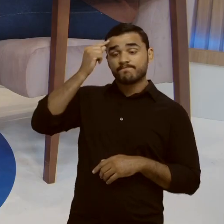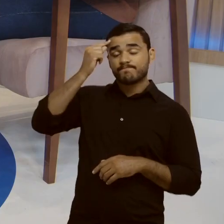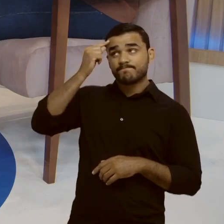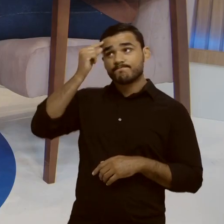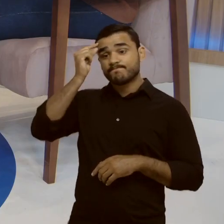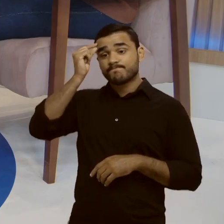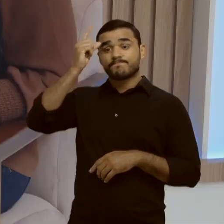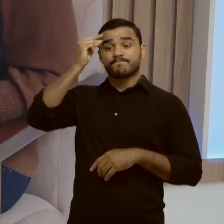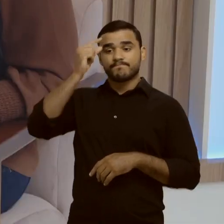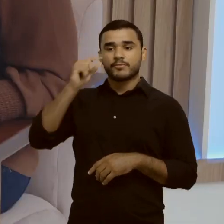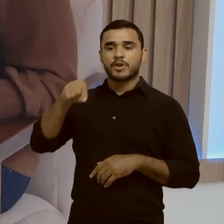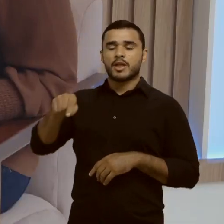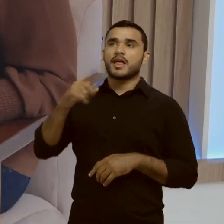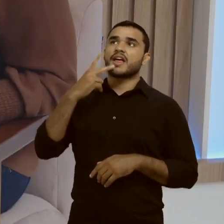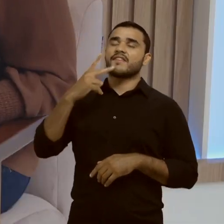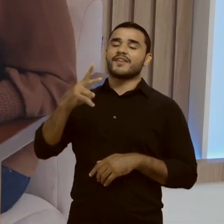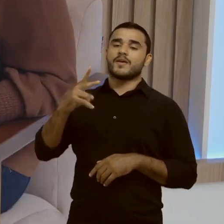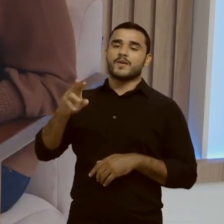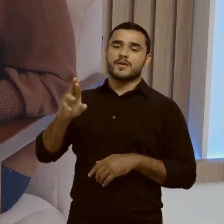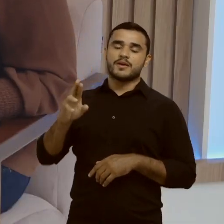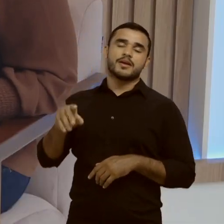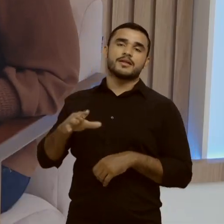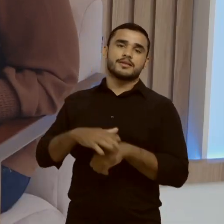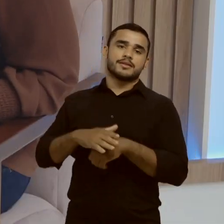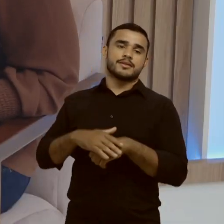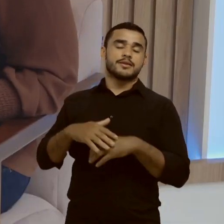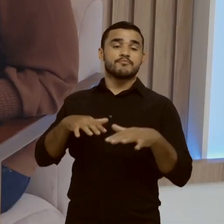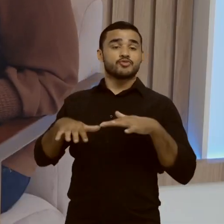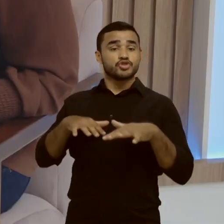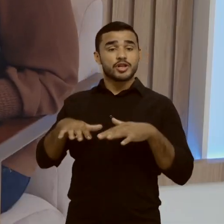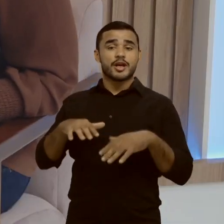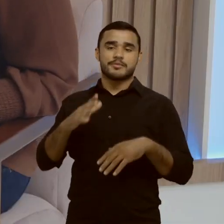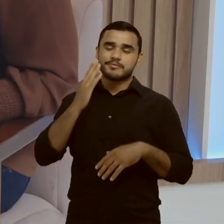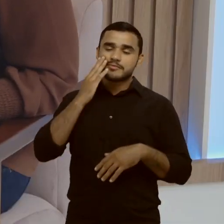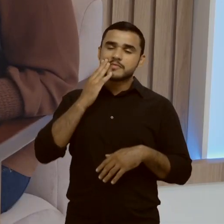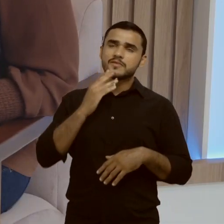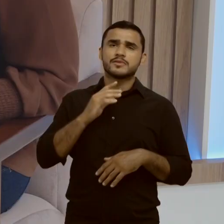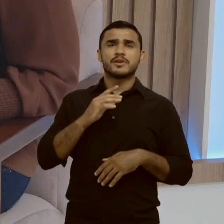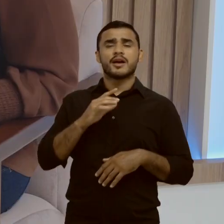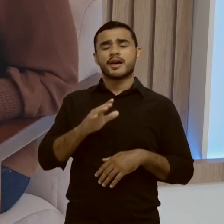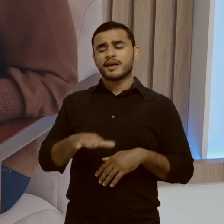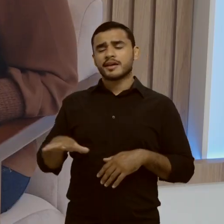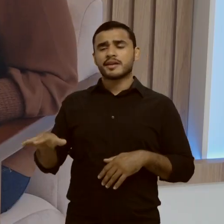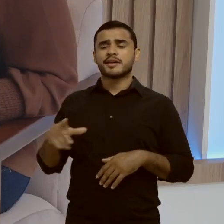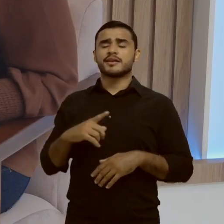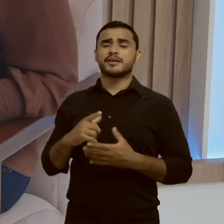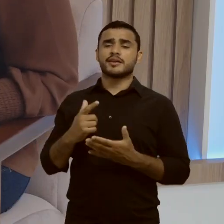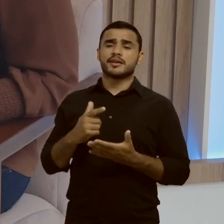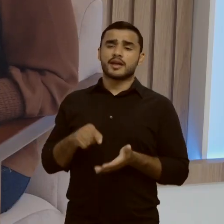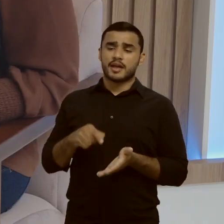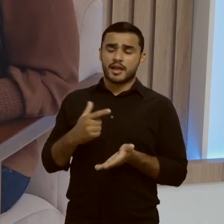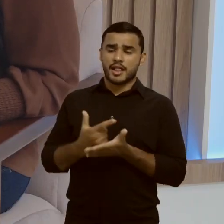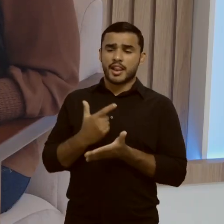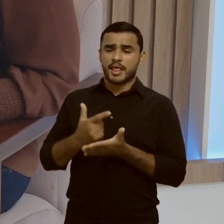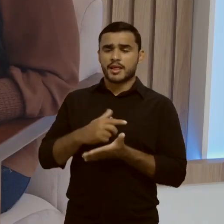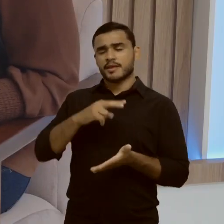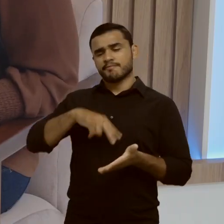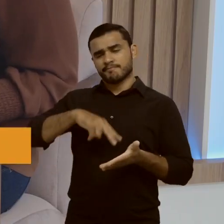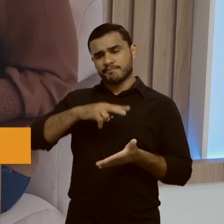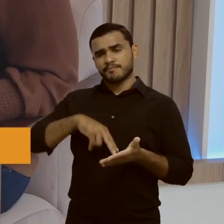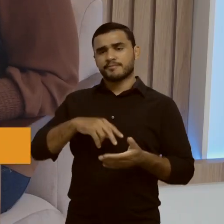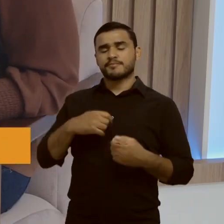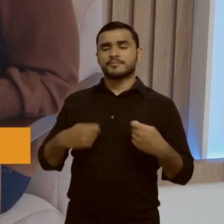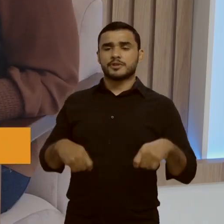etária. Então, desde muito pequenos, momentos da leitura, com as crianças que já estão no processo de alfabetização,